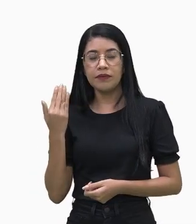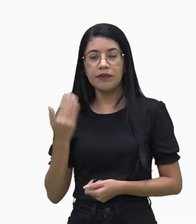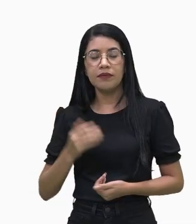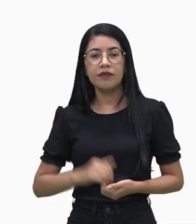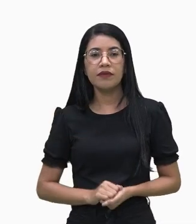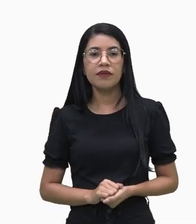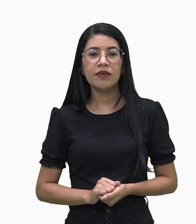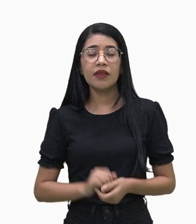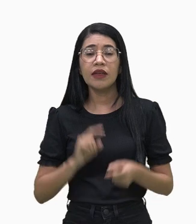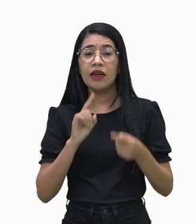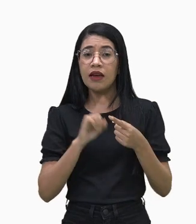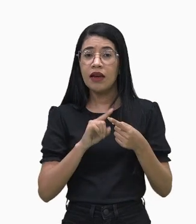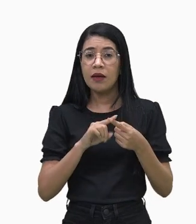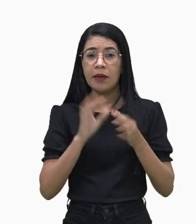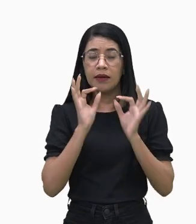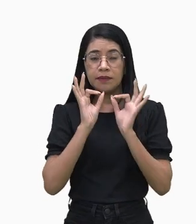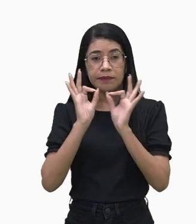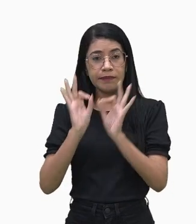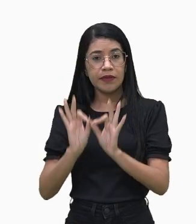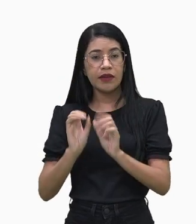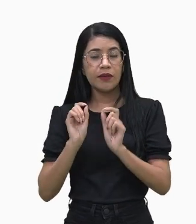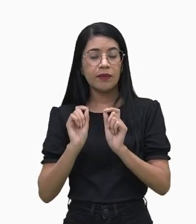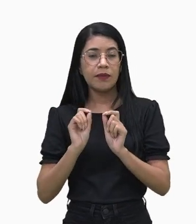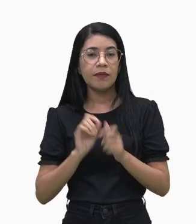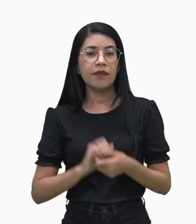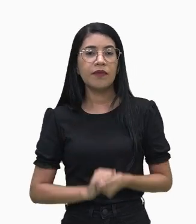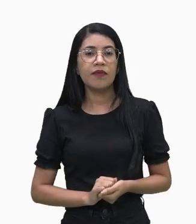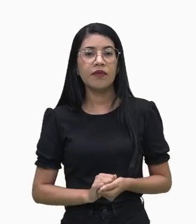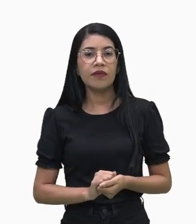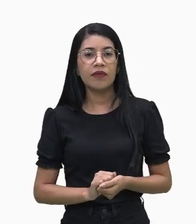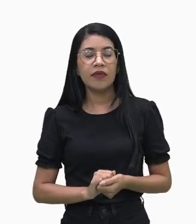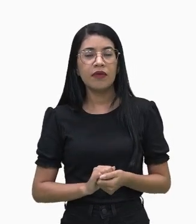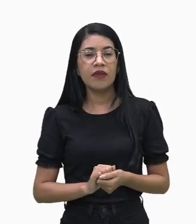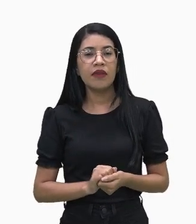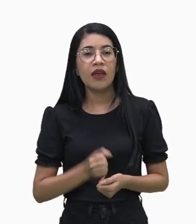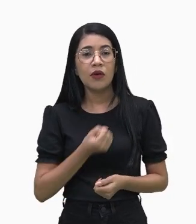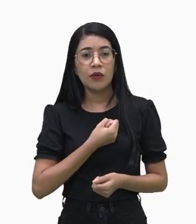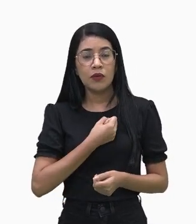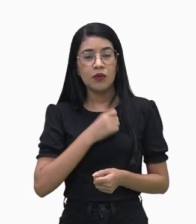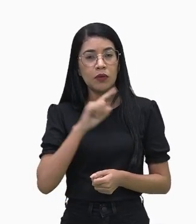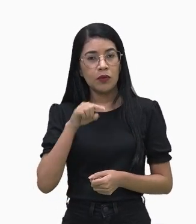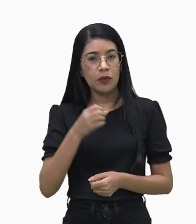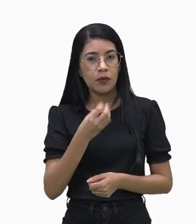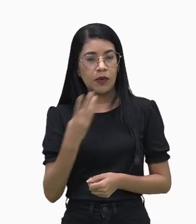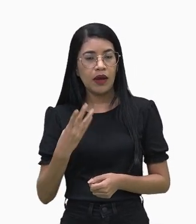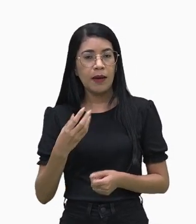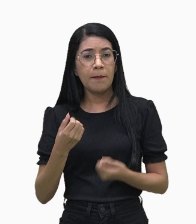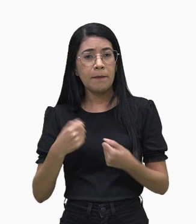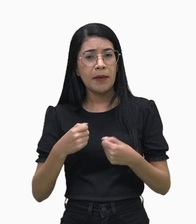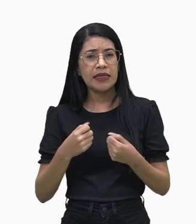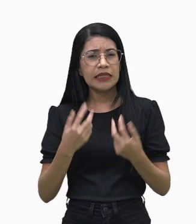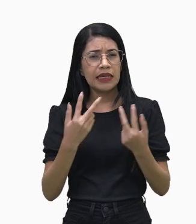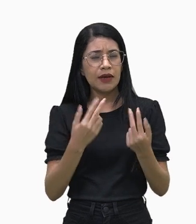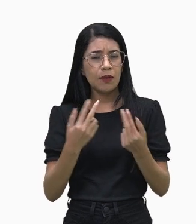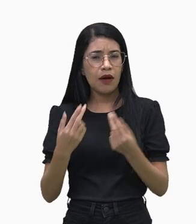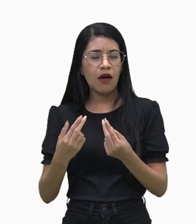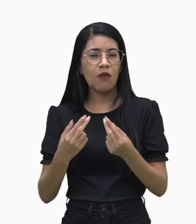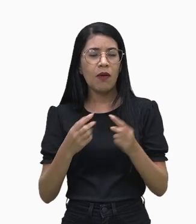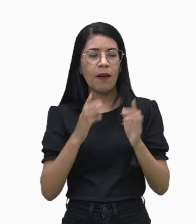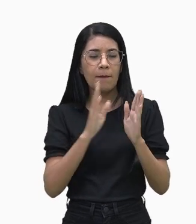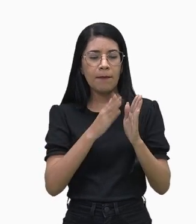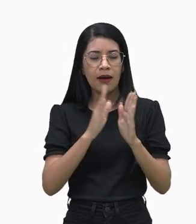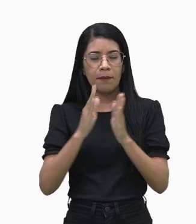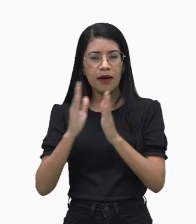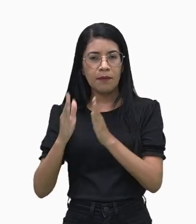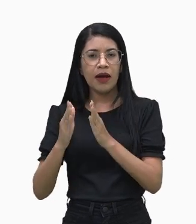A primeira observação aí da adição de números decimais é igualar o número de casas decimais das